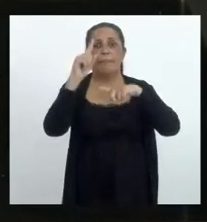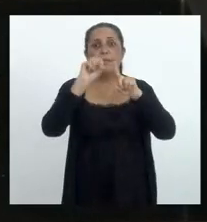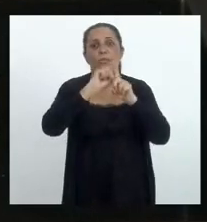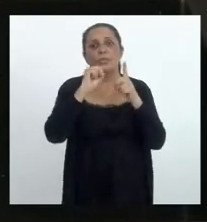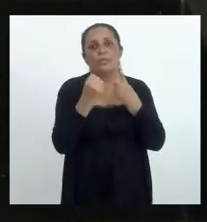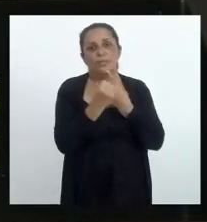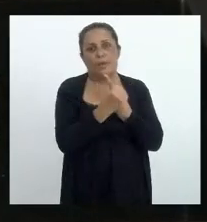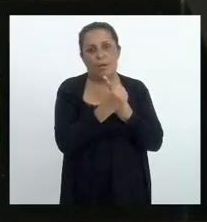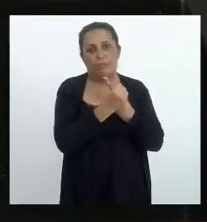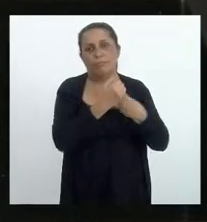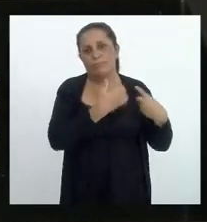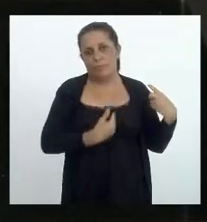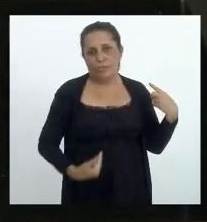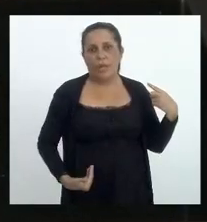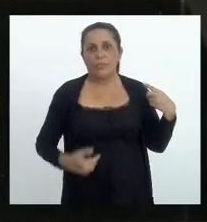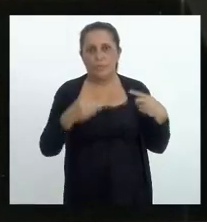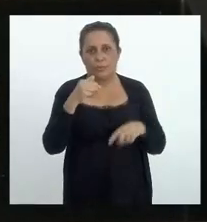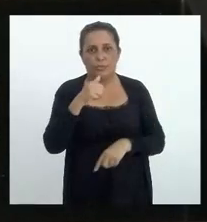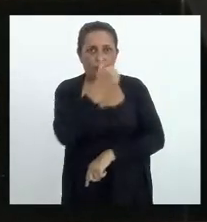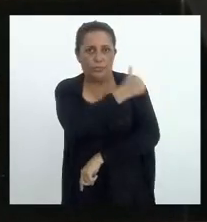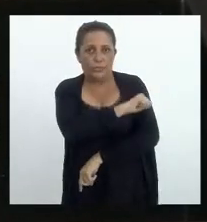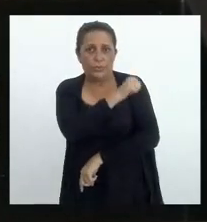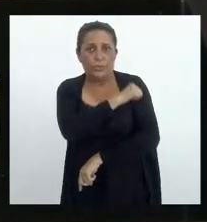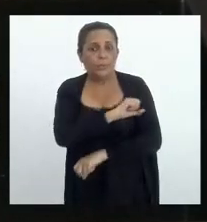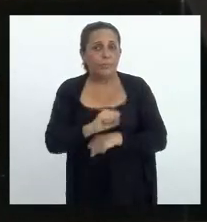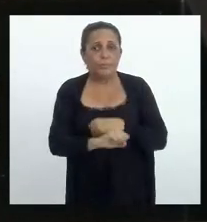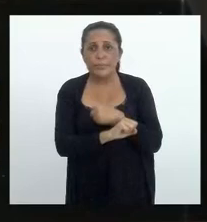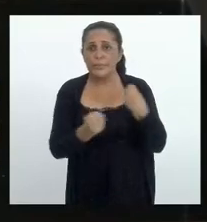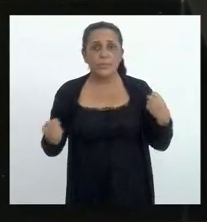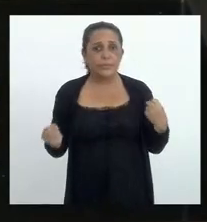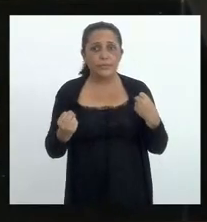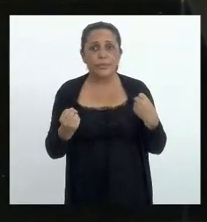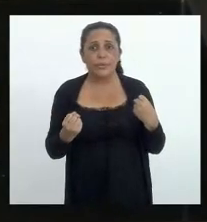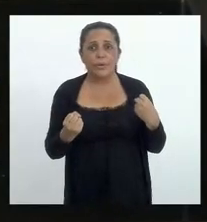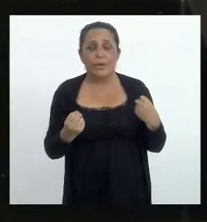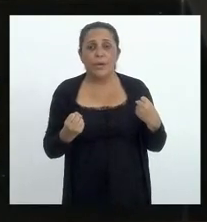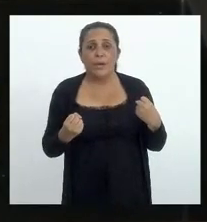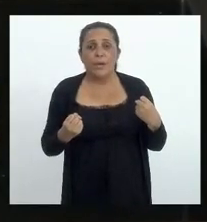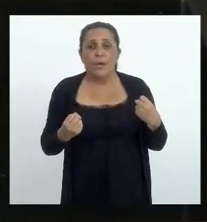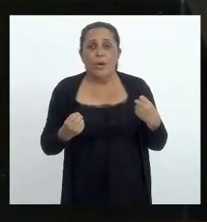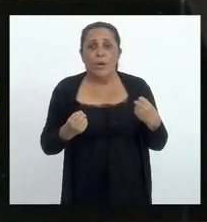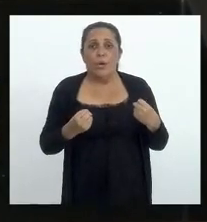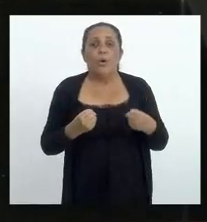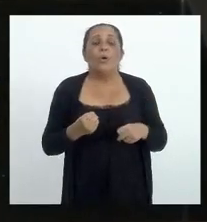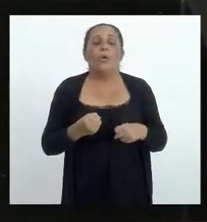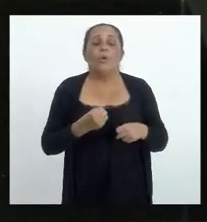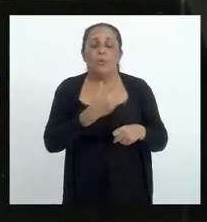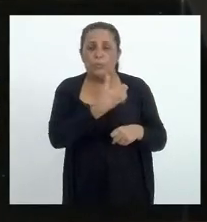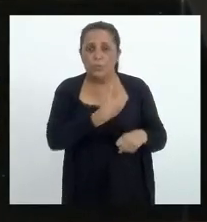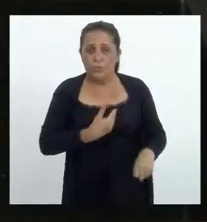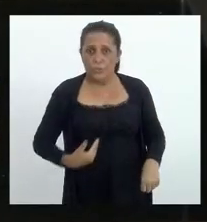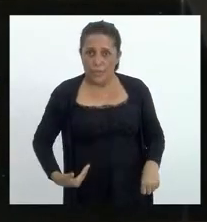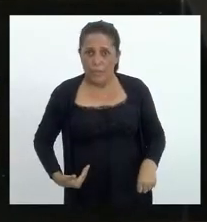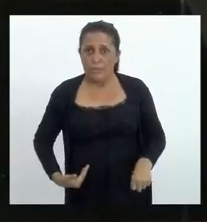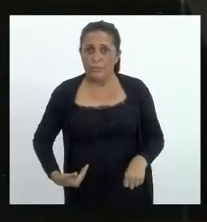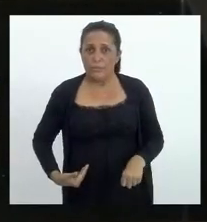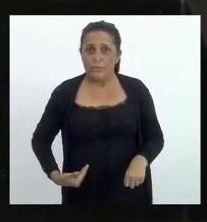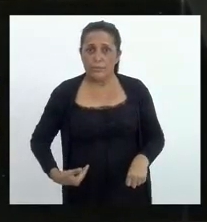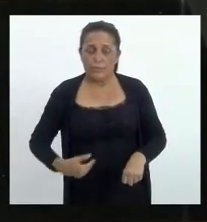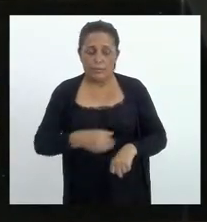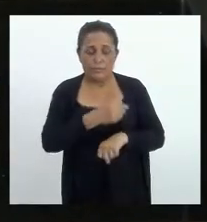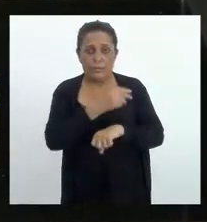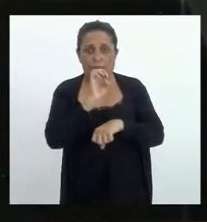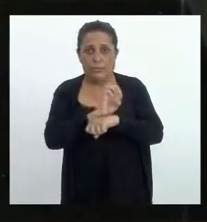social do nosso Estado. Não é possível que o Estado, que é responsável por regular o convívio em sociedade, governe para